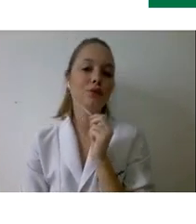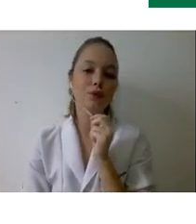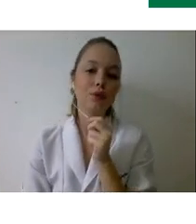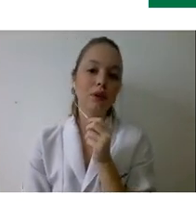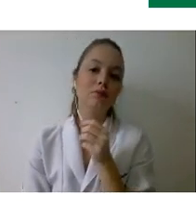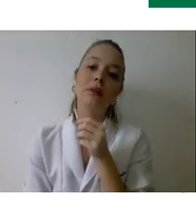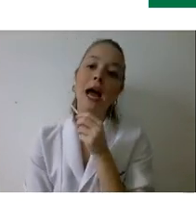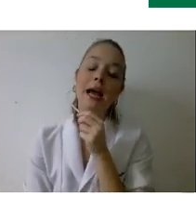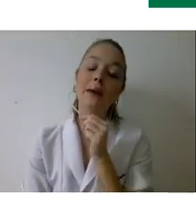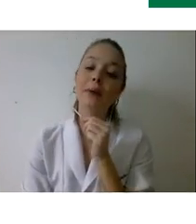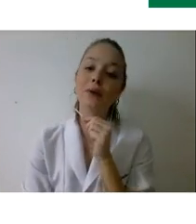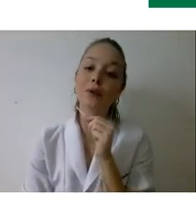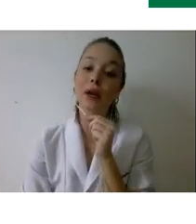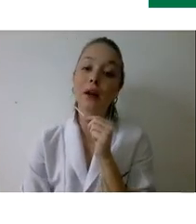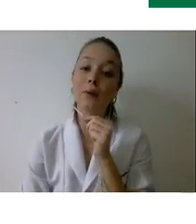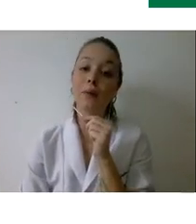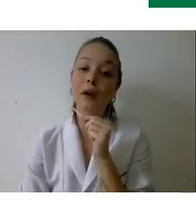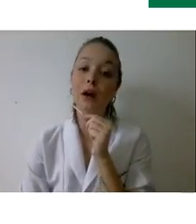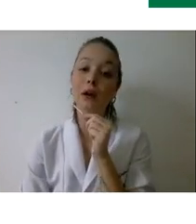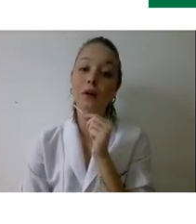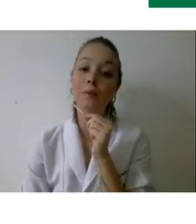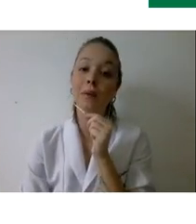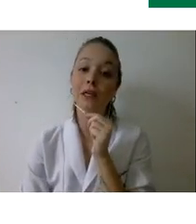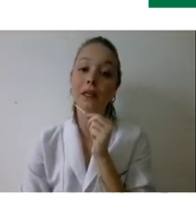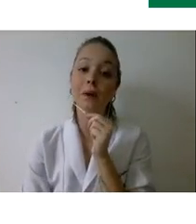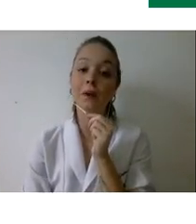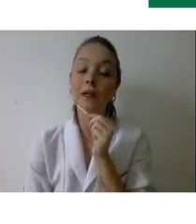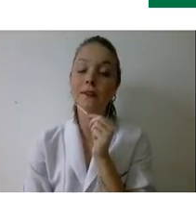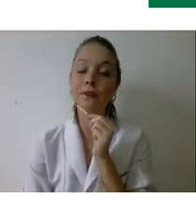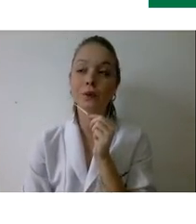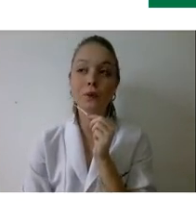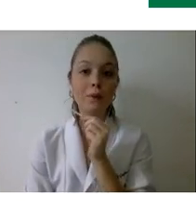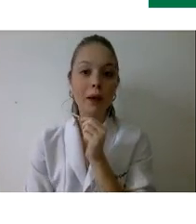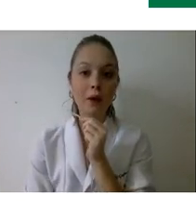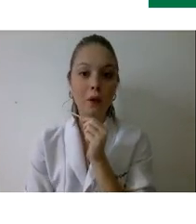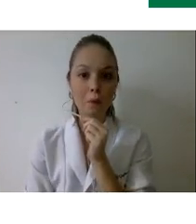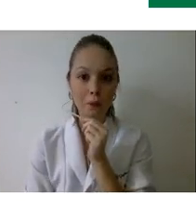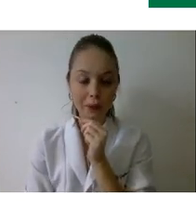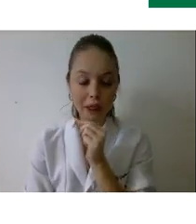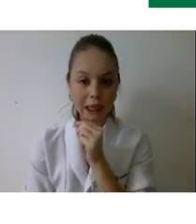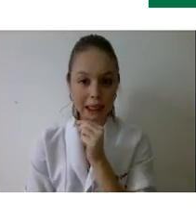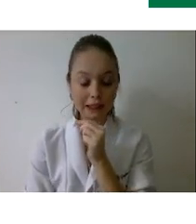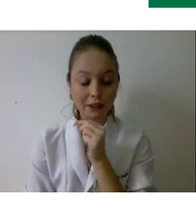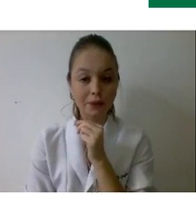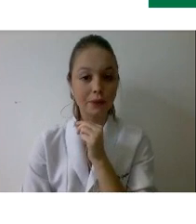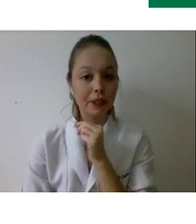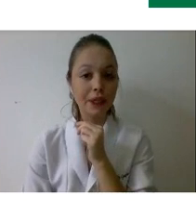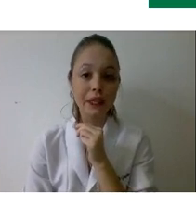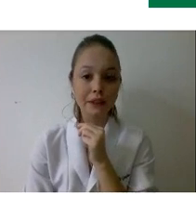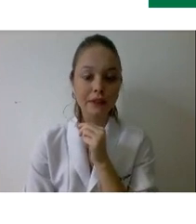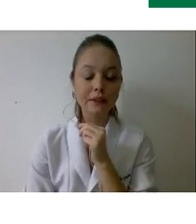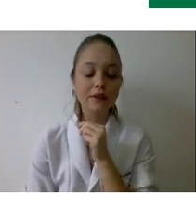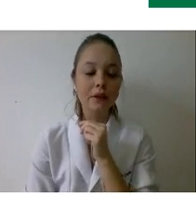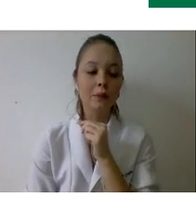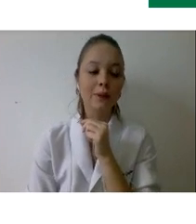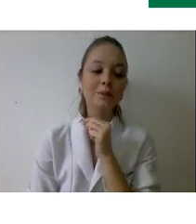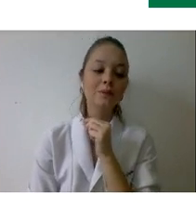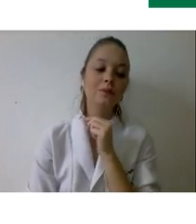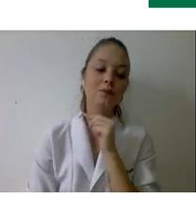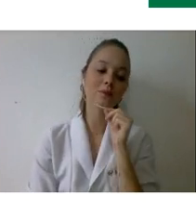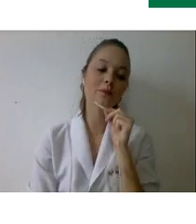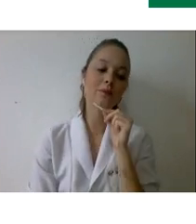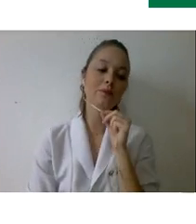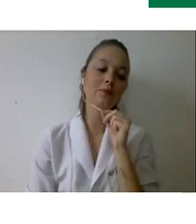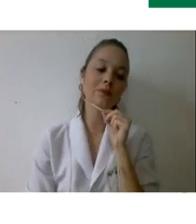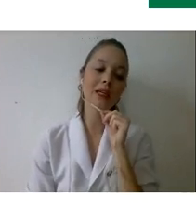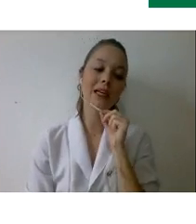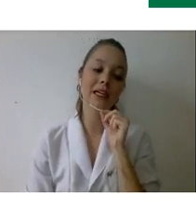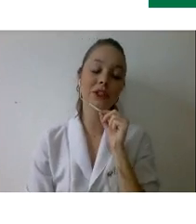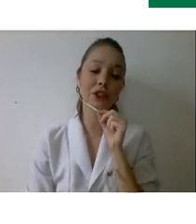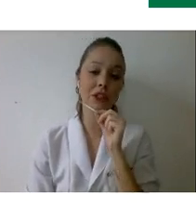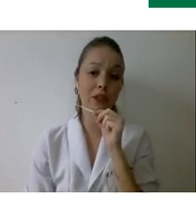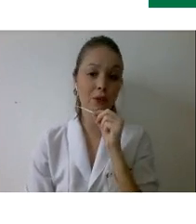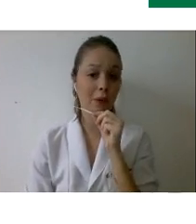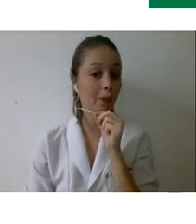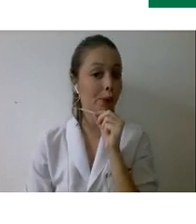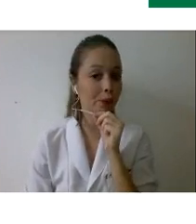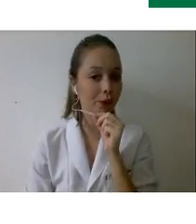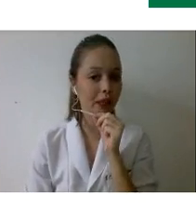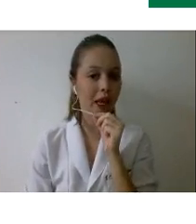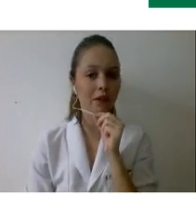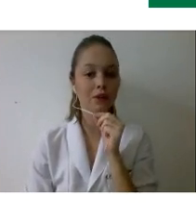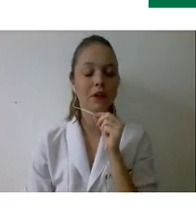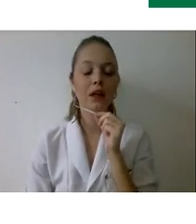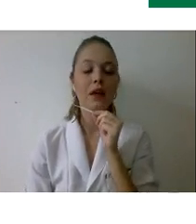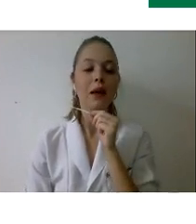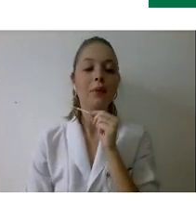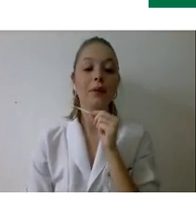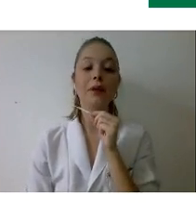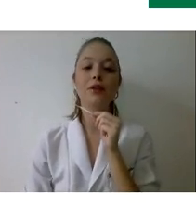a queimadura, tá? A queimadura ela é uma intercorrência super comum em casa com criança, tá bom? E a gente tem que tomar